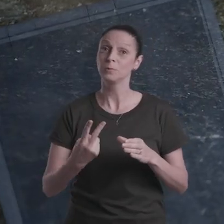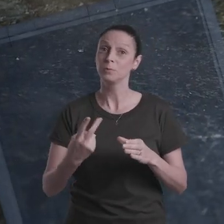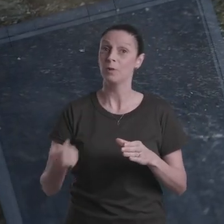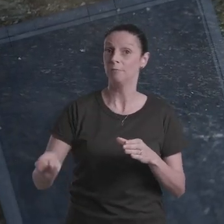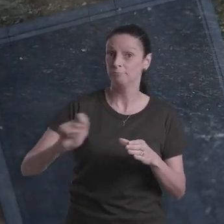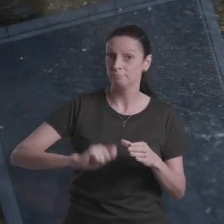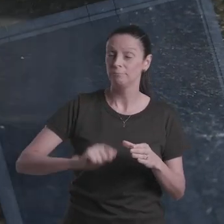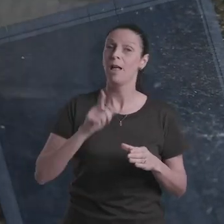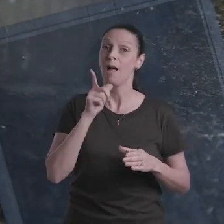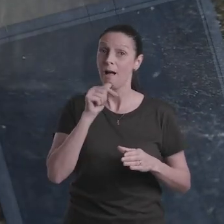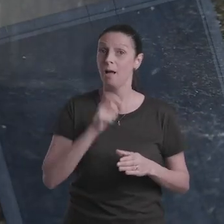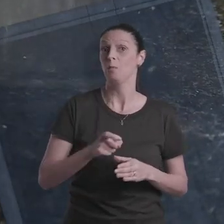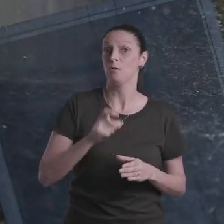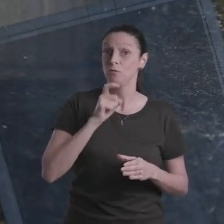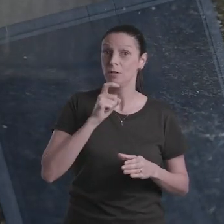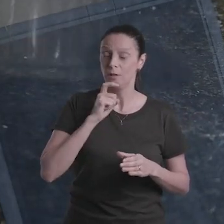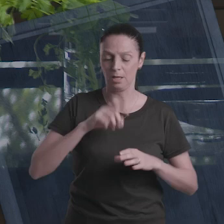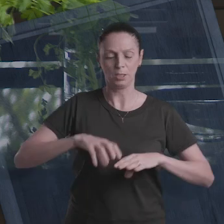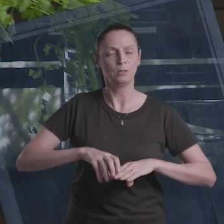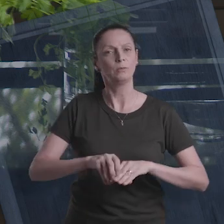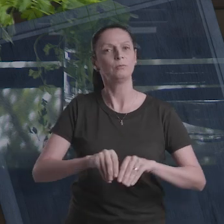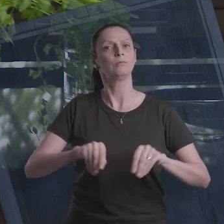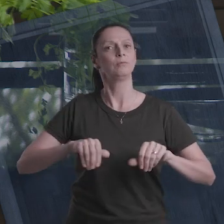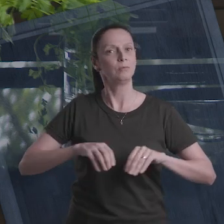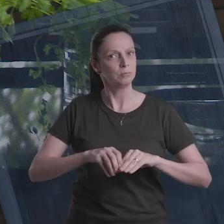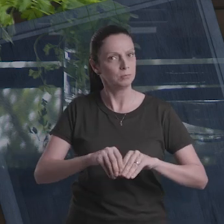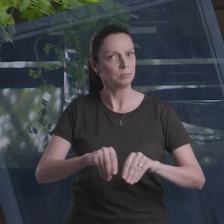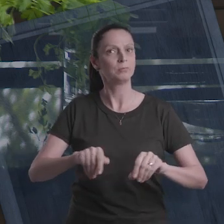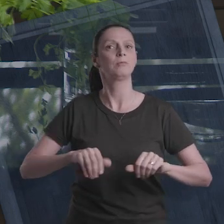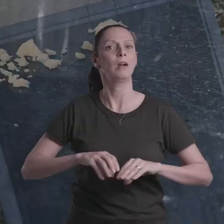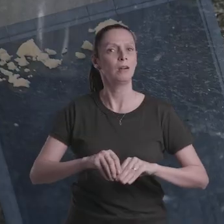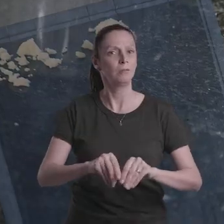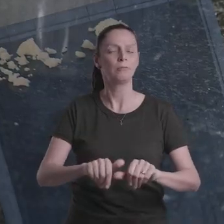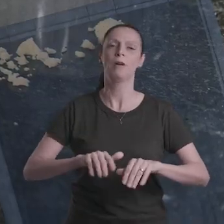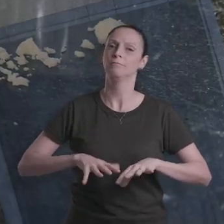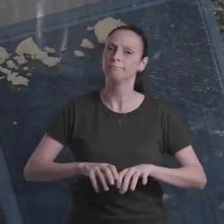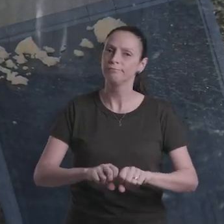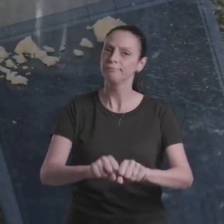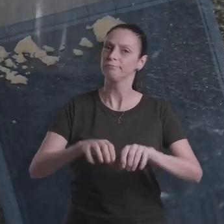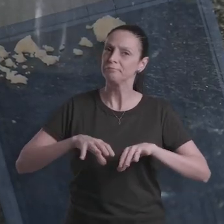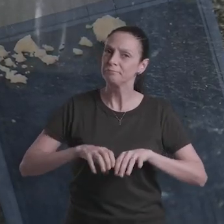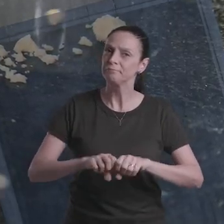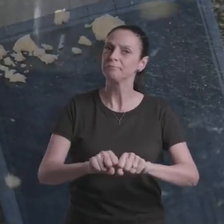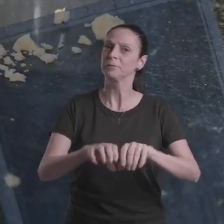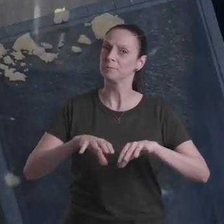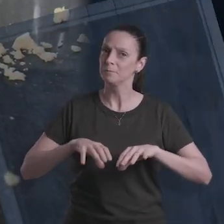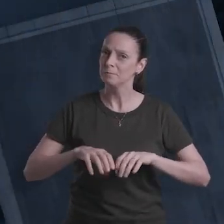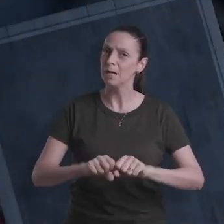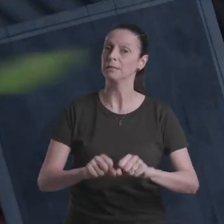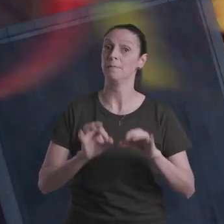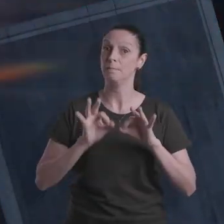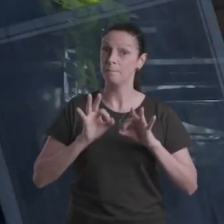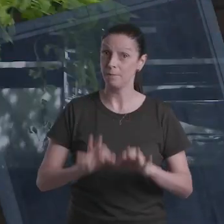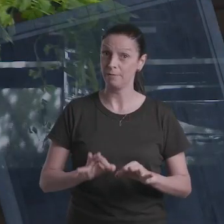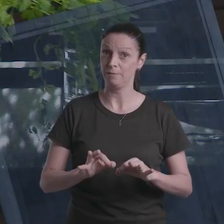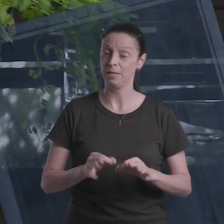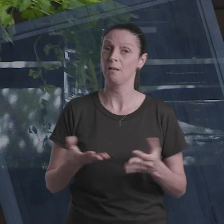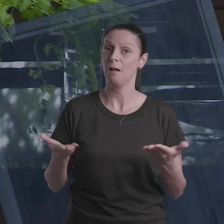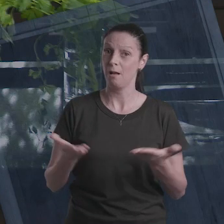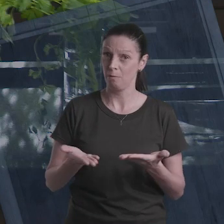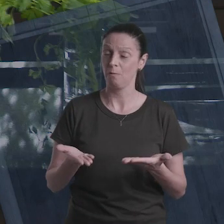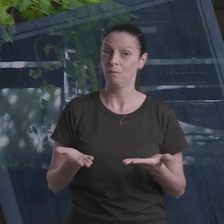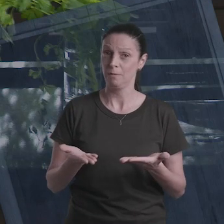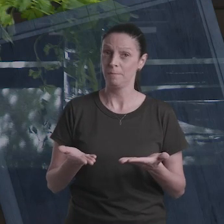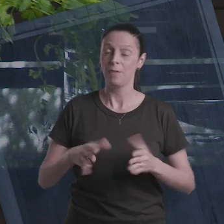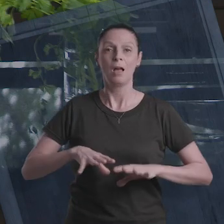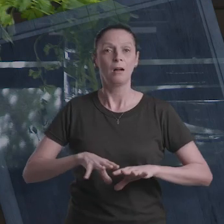1 colher, 2 de água e vamos mexer, misturar até dar o ponto. Mexemos a